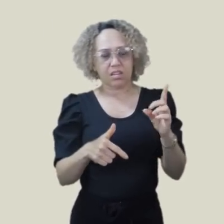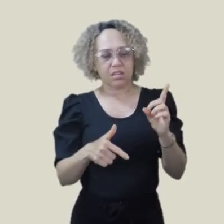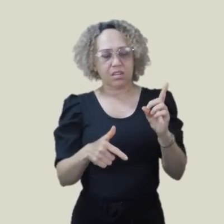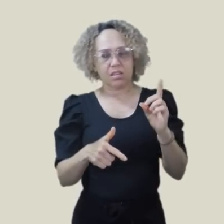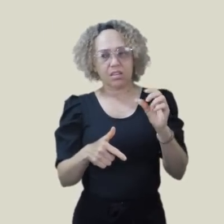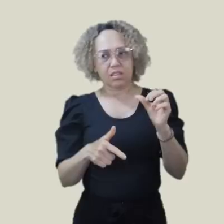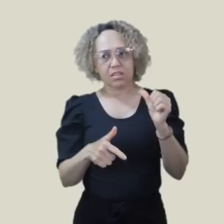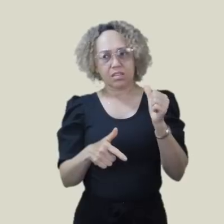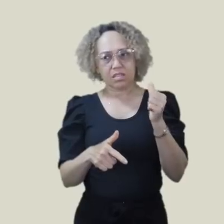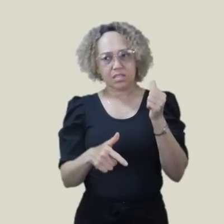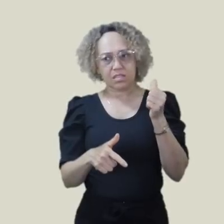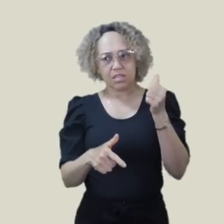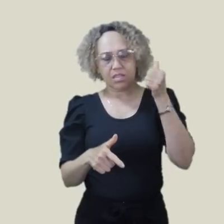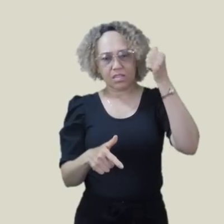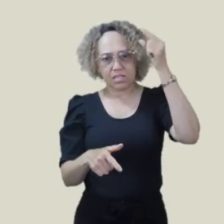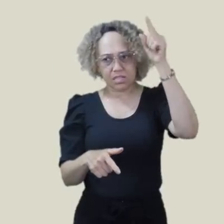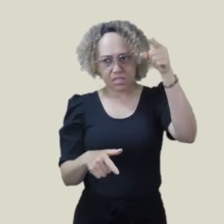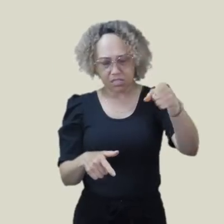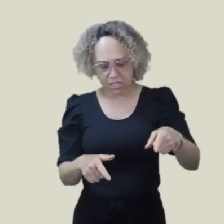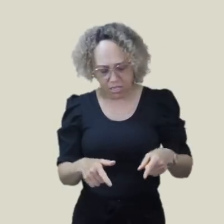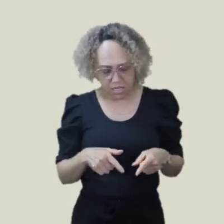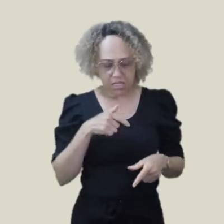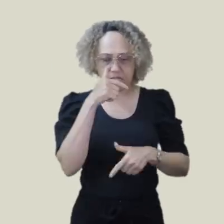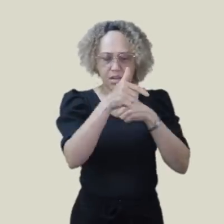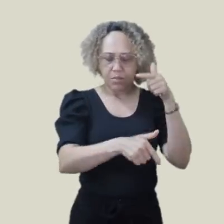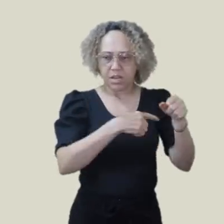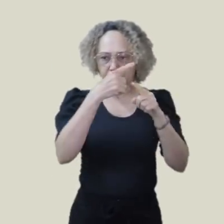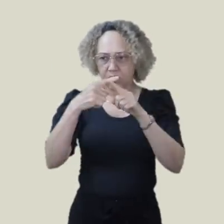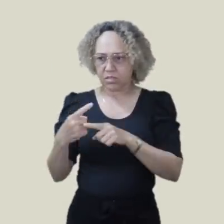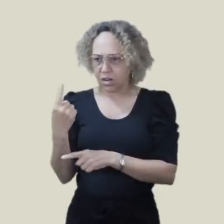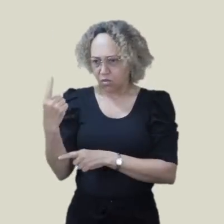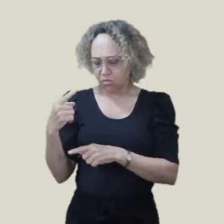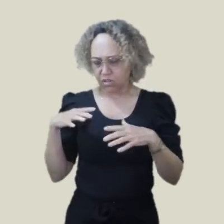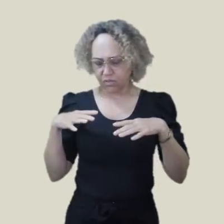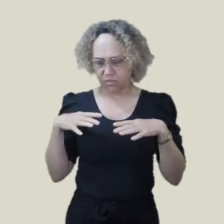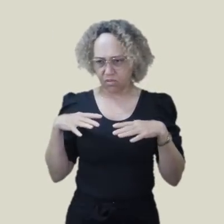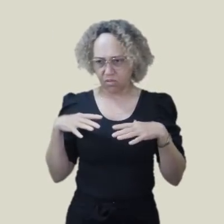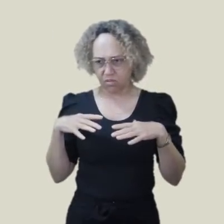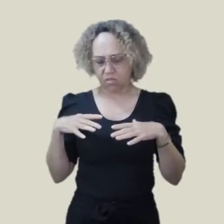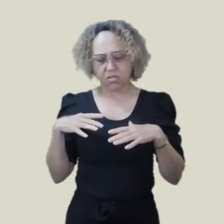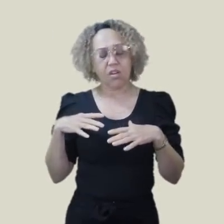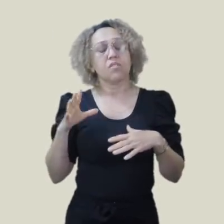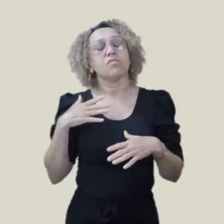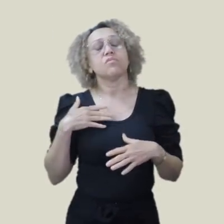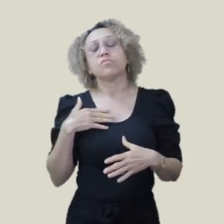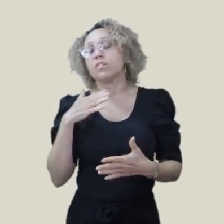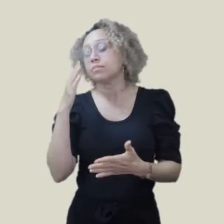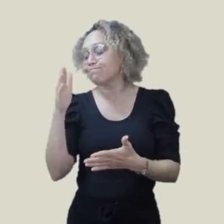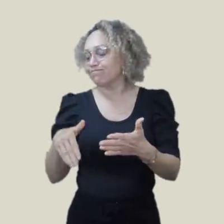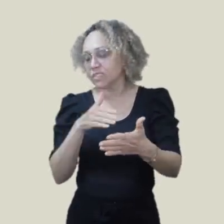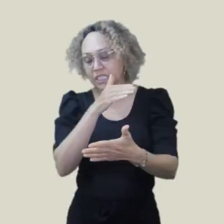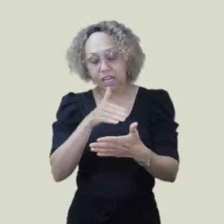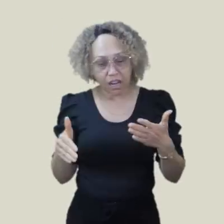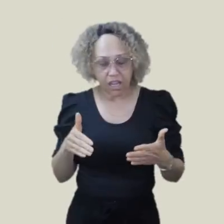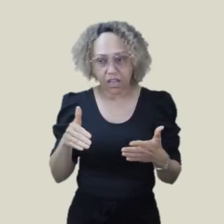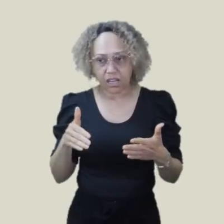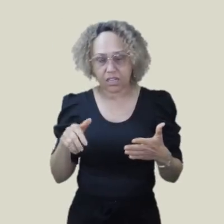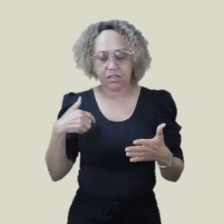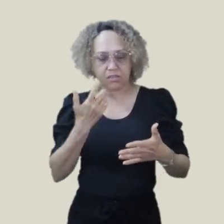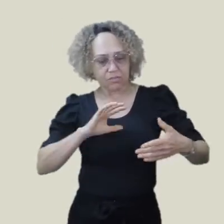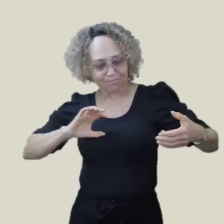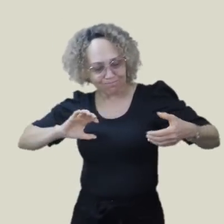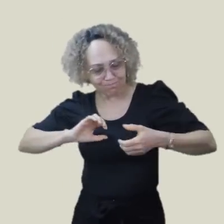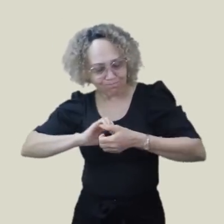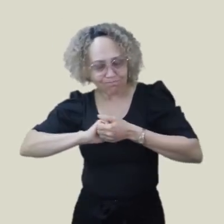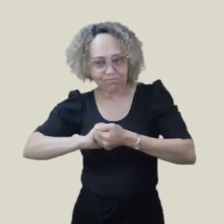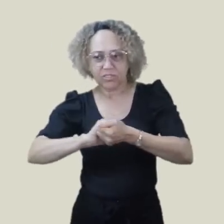sem redução do salário, fim da jornada 6x1. Enfim, vamos dar as mãos.